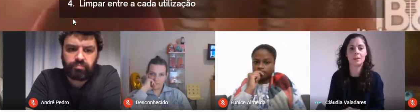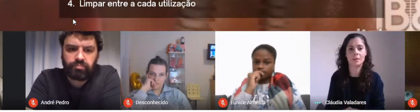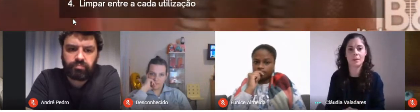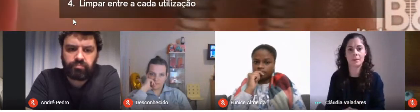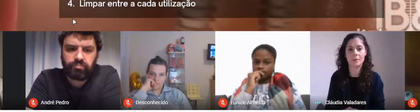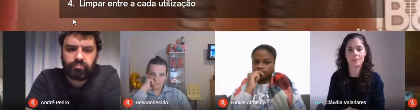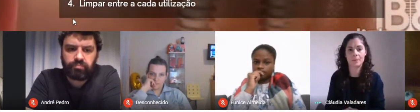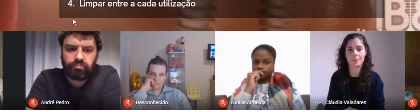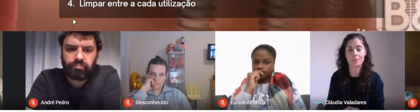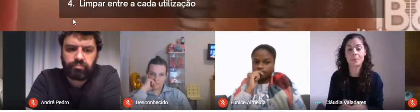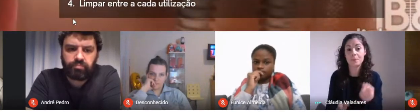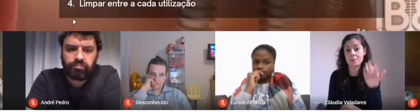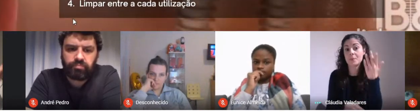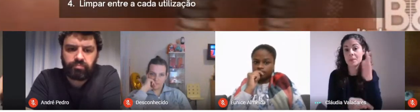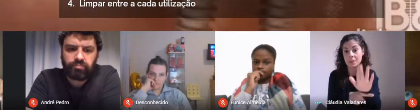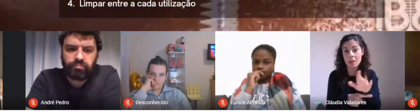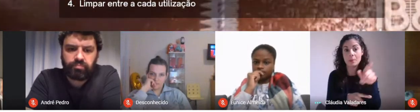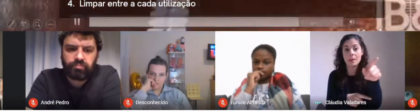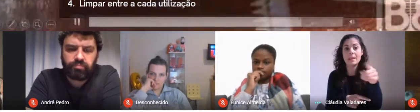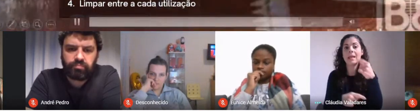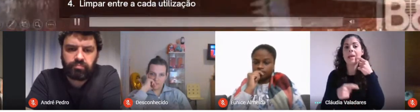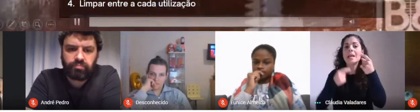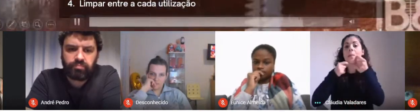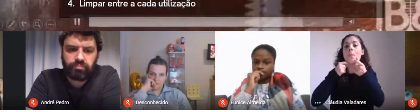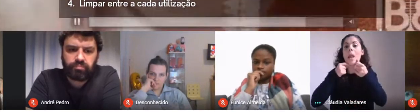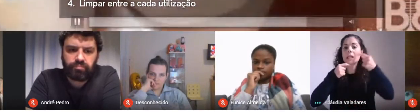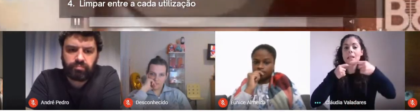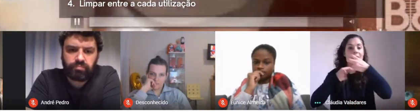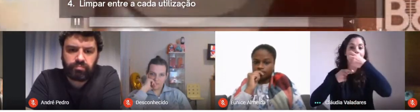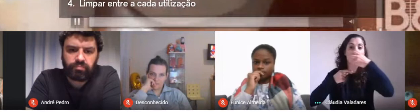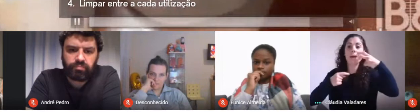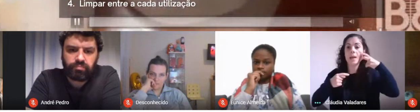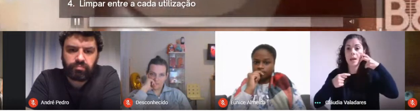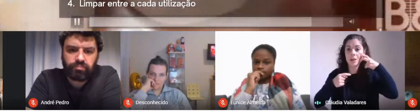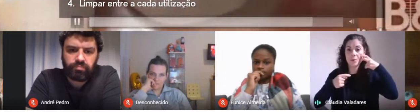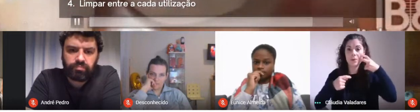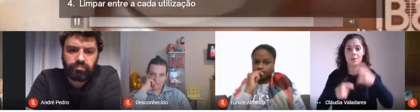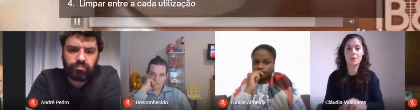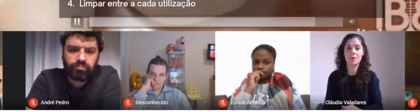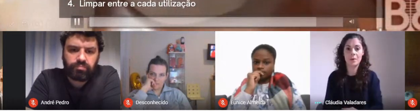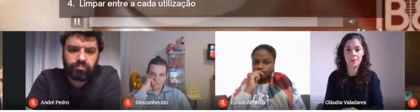Por exemplo, aqui é em implantes, aqui no aparelho dentário.